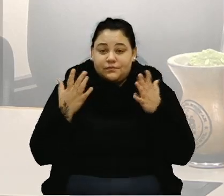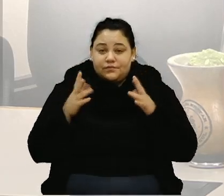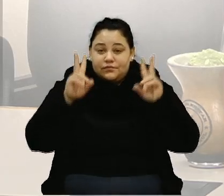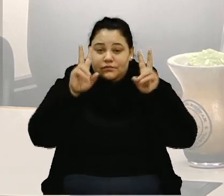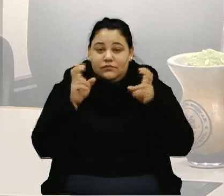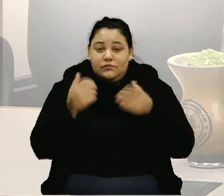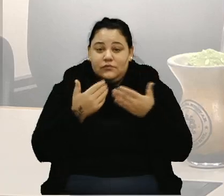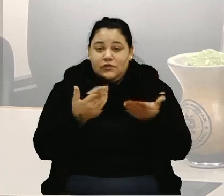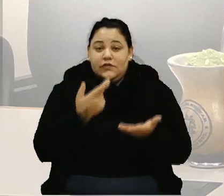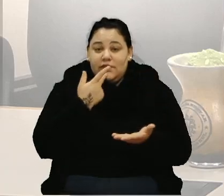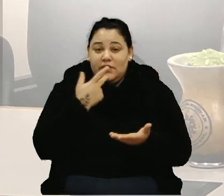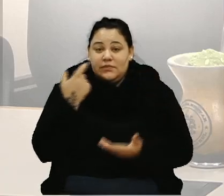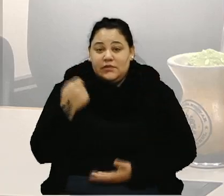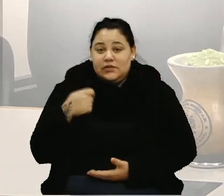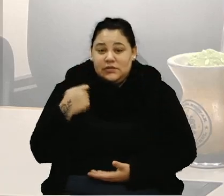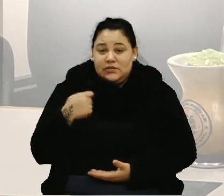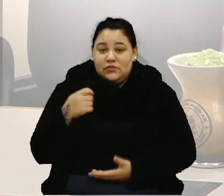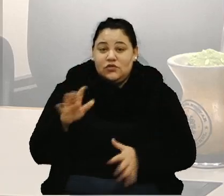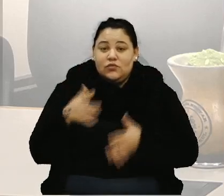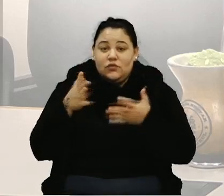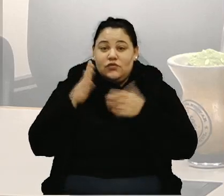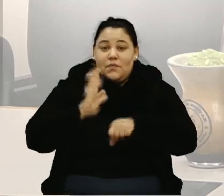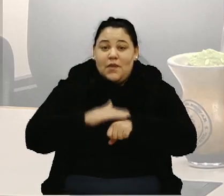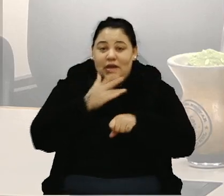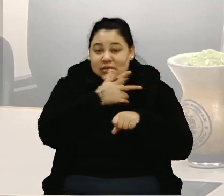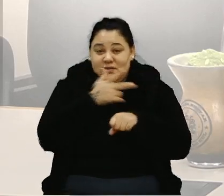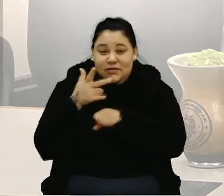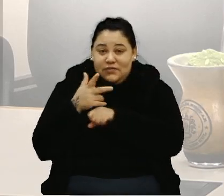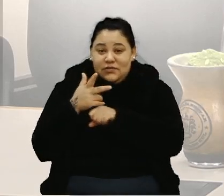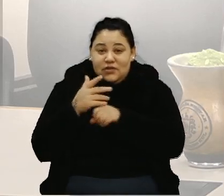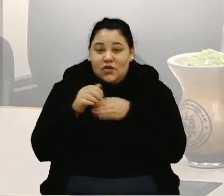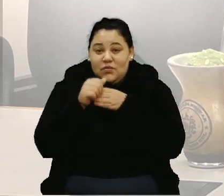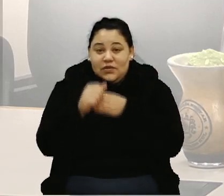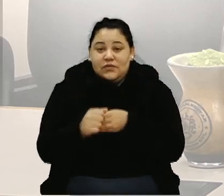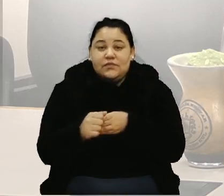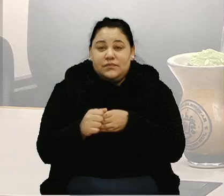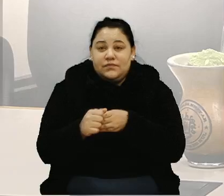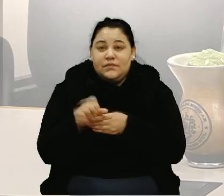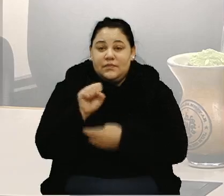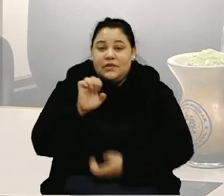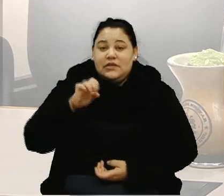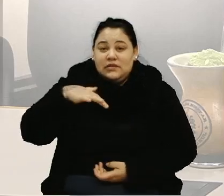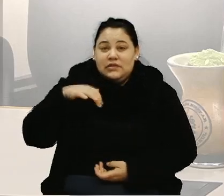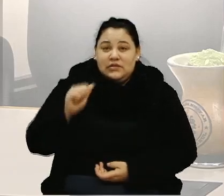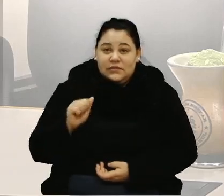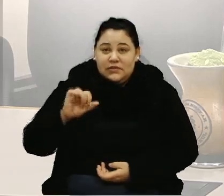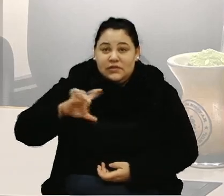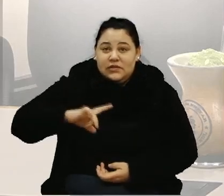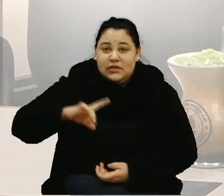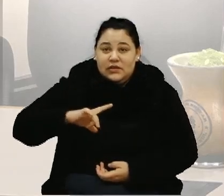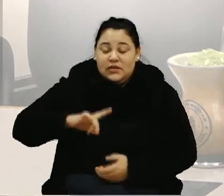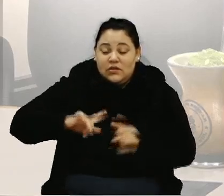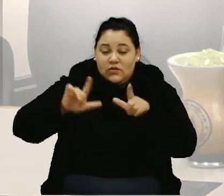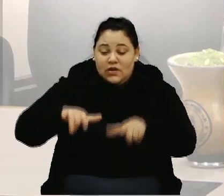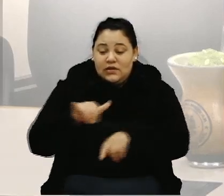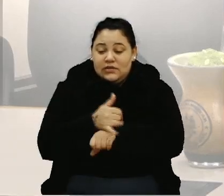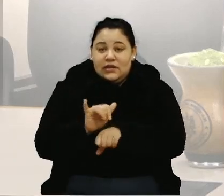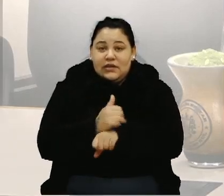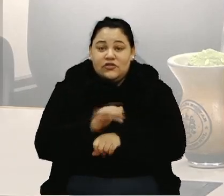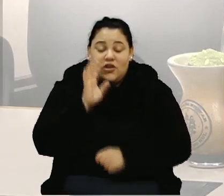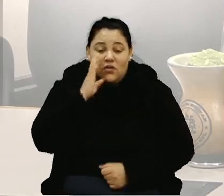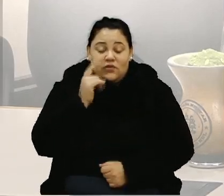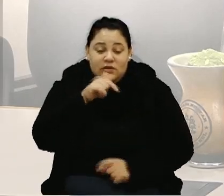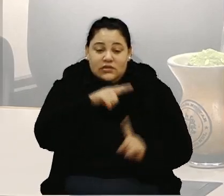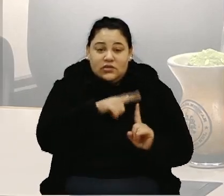inclusive, a aquisição de mais câmeras de monitoramento para que a SEMA coloque em pontos específicos onde ocorre esse tipo